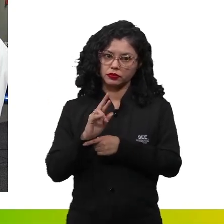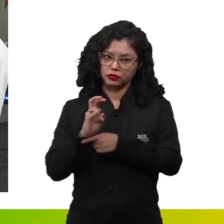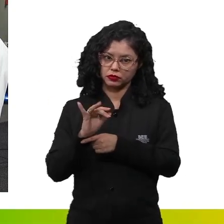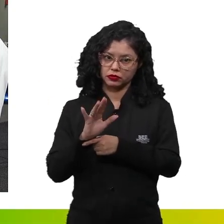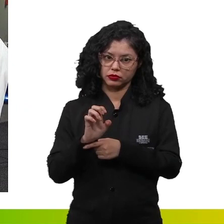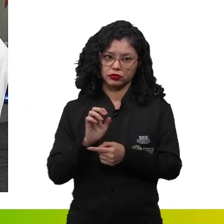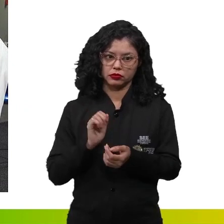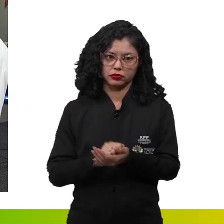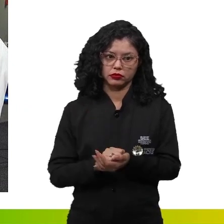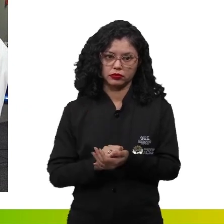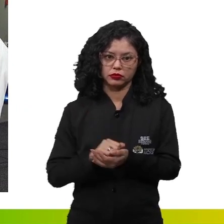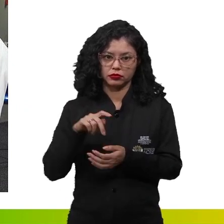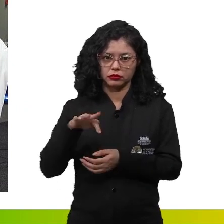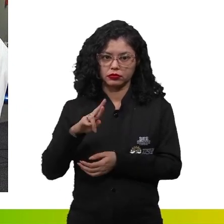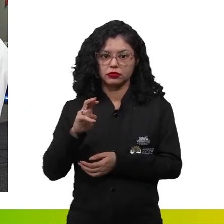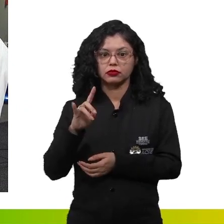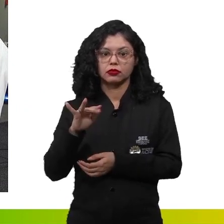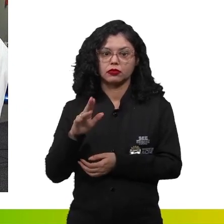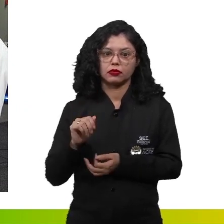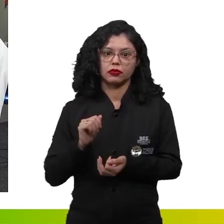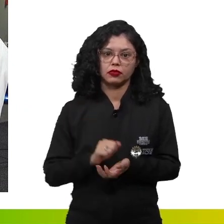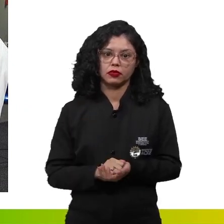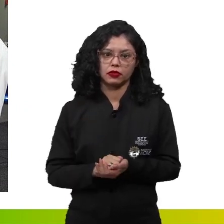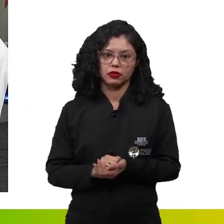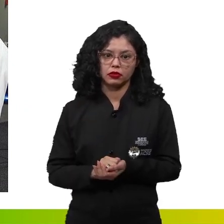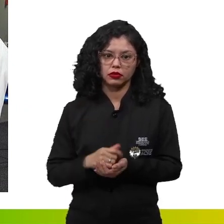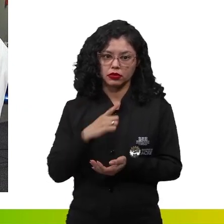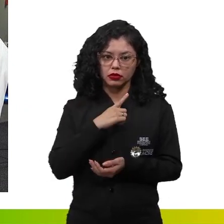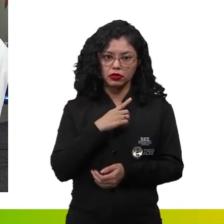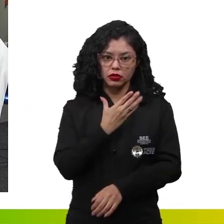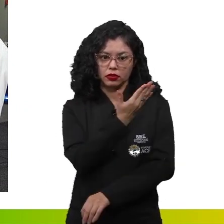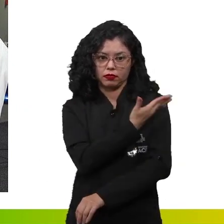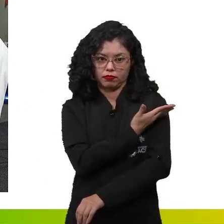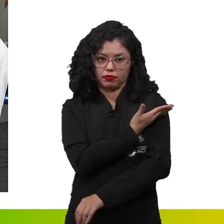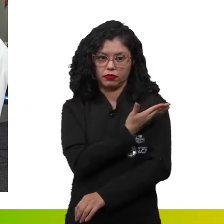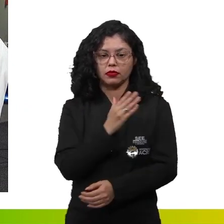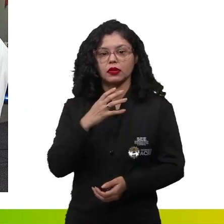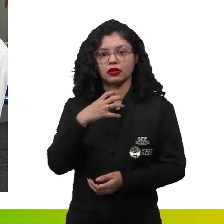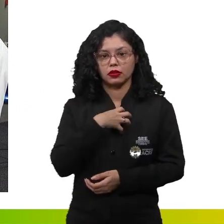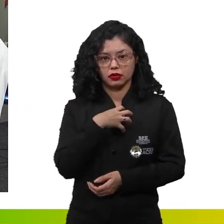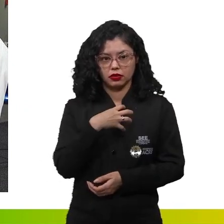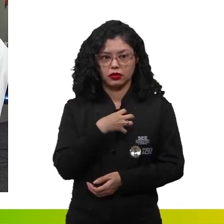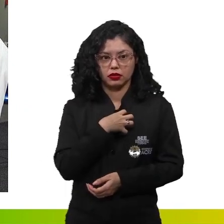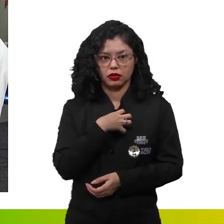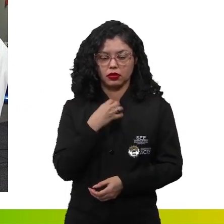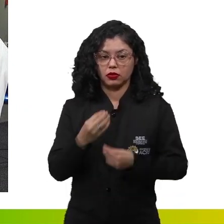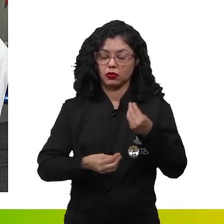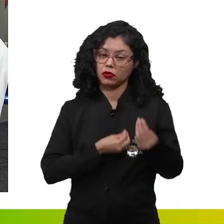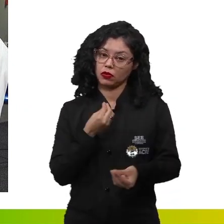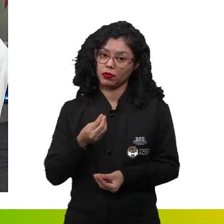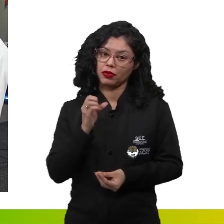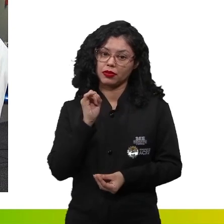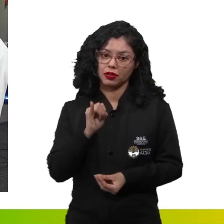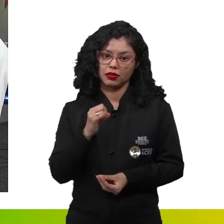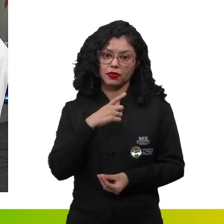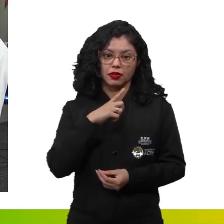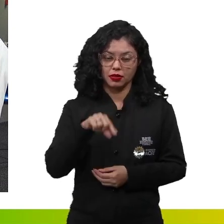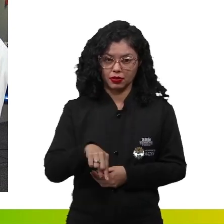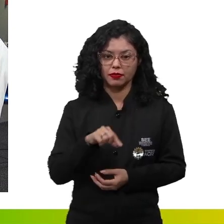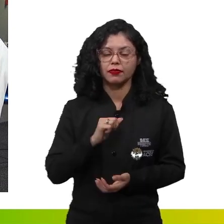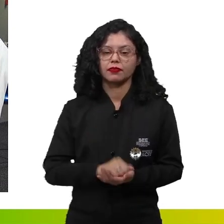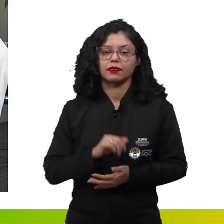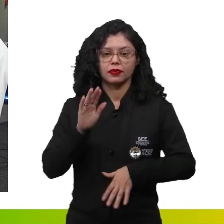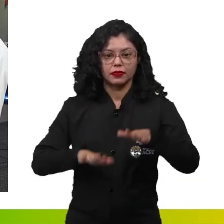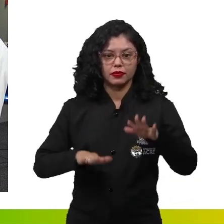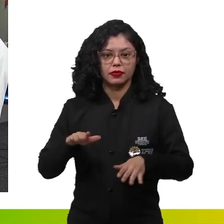membro fantasma. Pessoas que têm um braço ou perna amputada ainda sentem o membro como se ele estivesse lá,